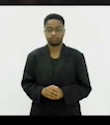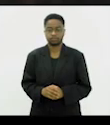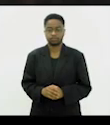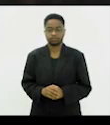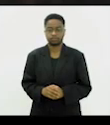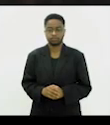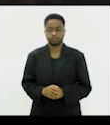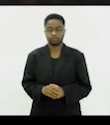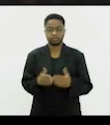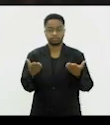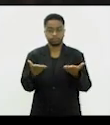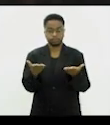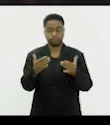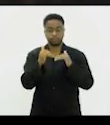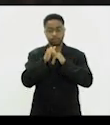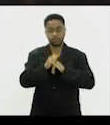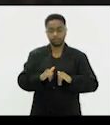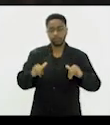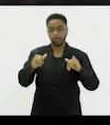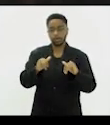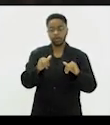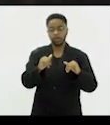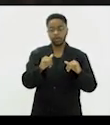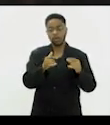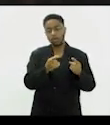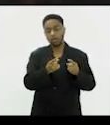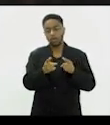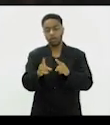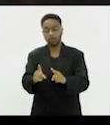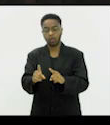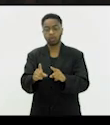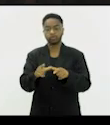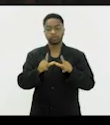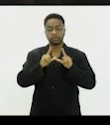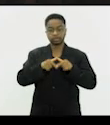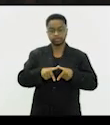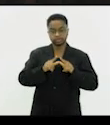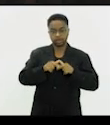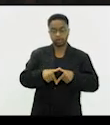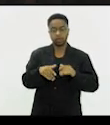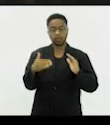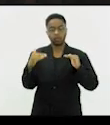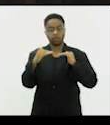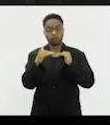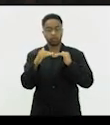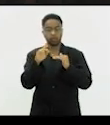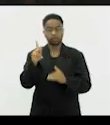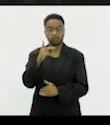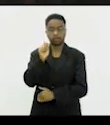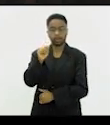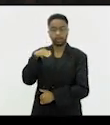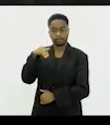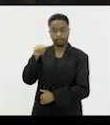se manifesta contra Israel, a favor do Hamas, provavelmente